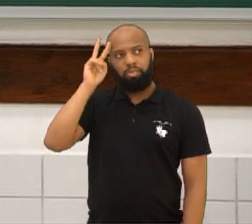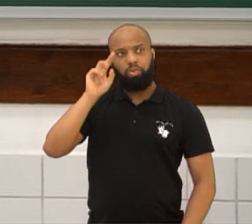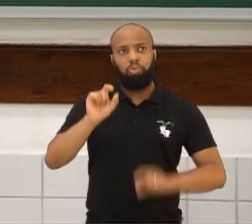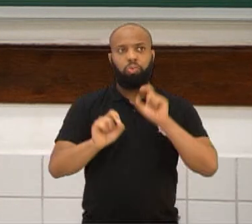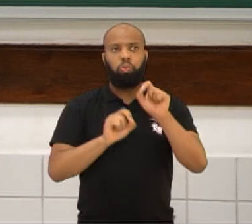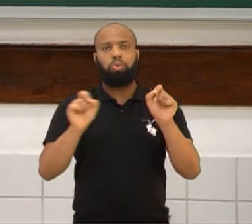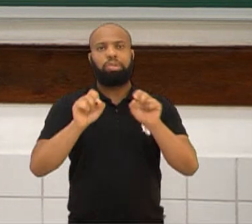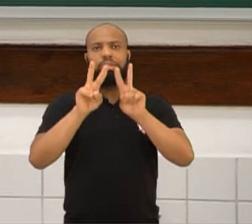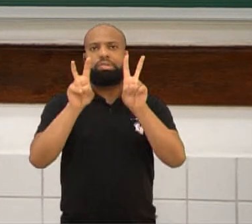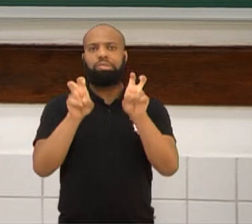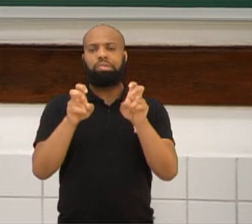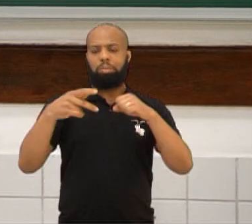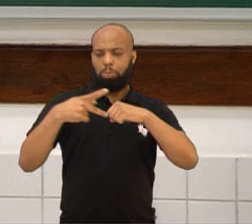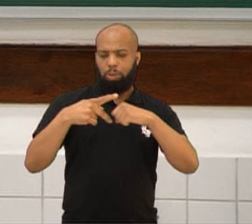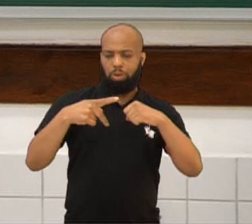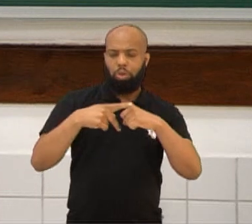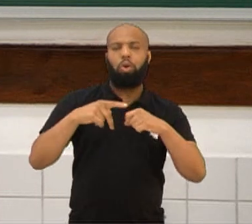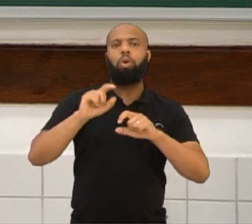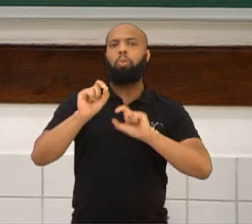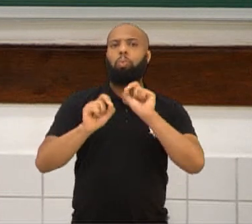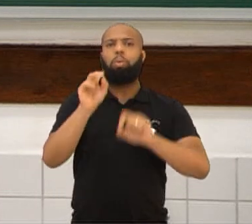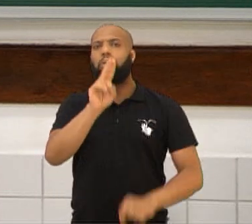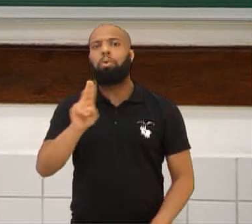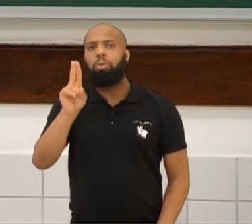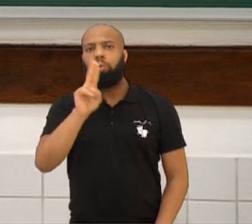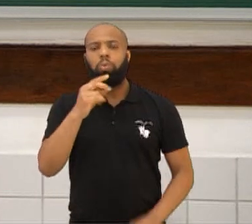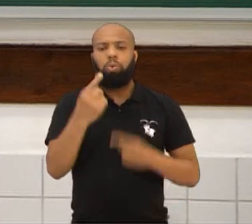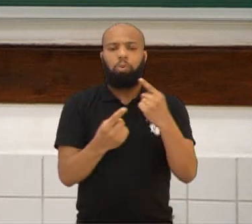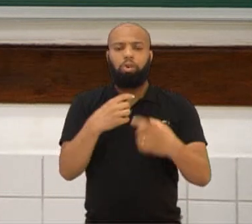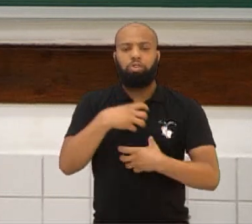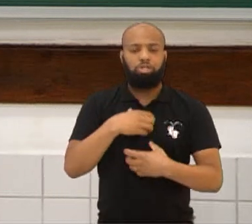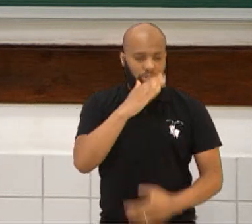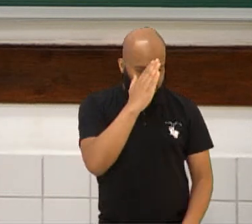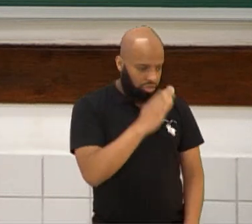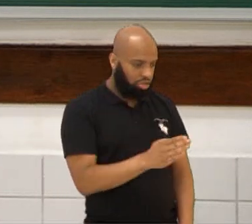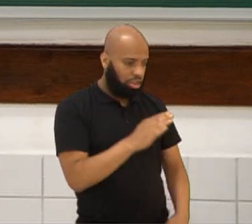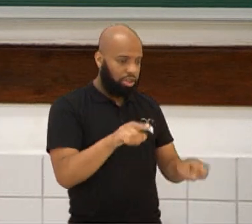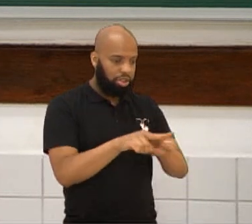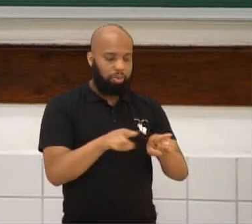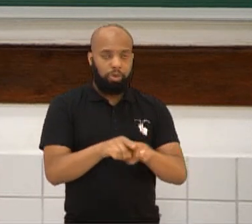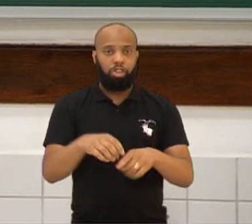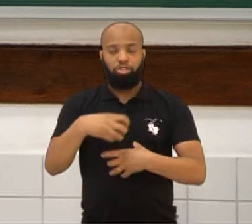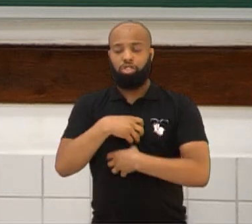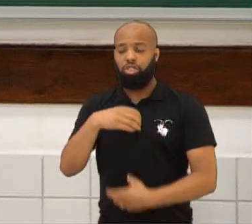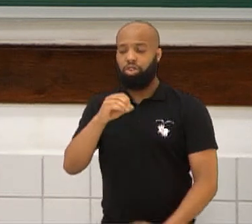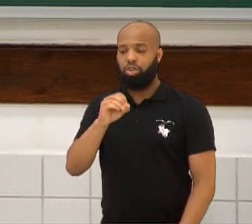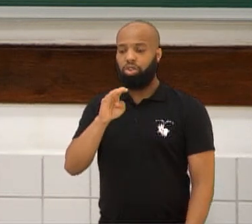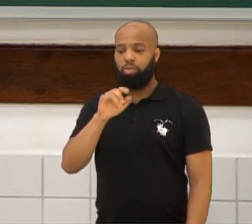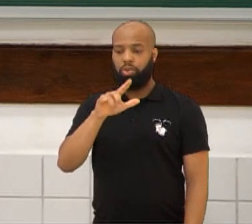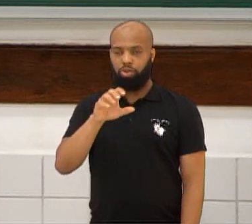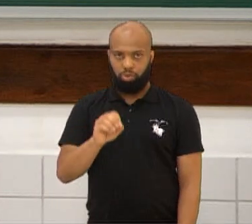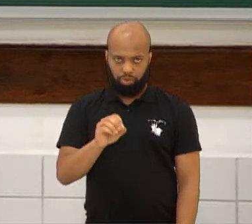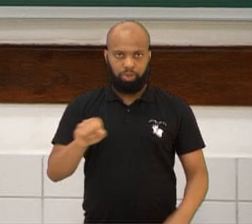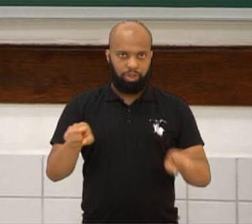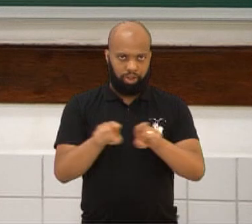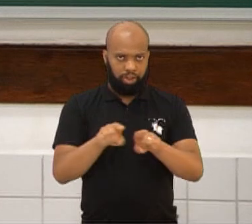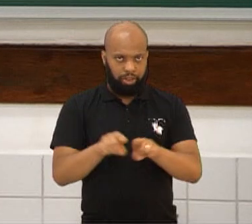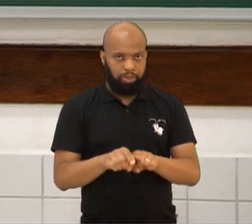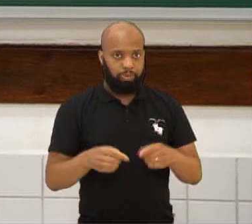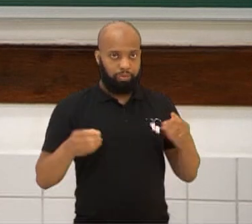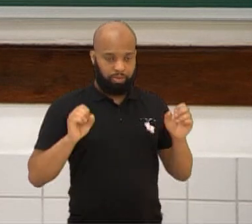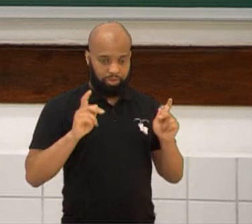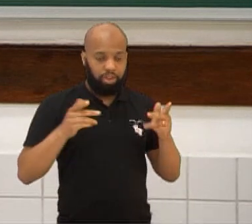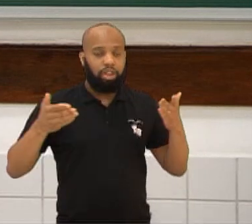o que são os pronomes, para que serve, quais deles são do caso reto, quais deles são do caso oblíquo, ok? Então, eu